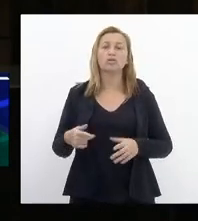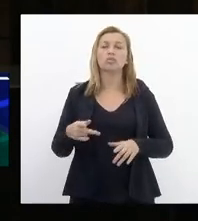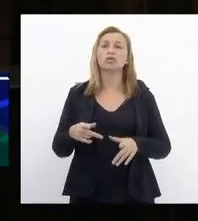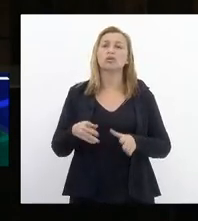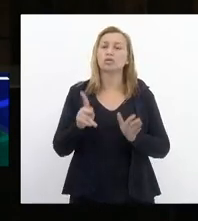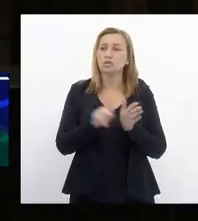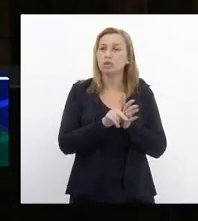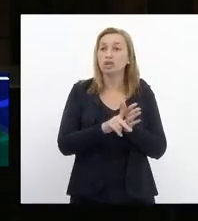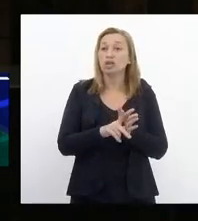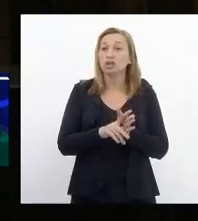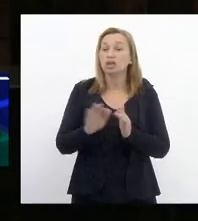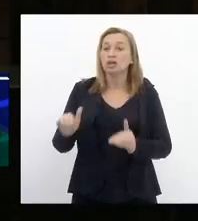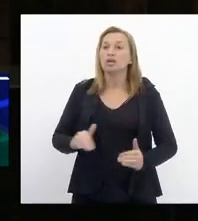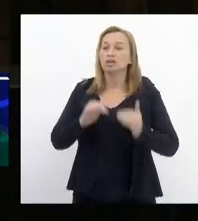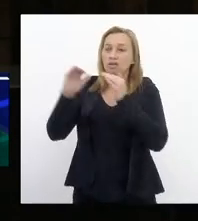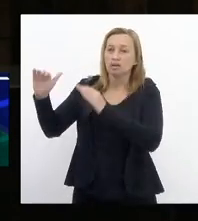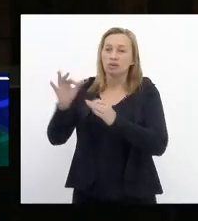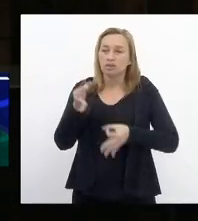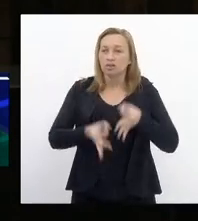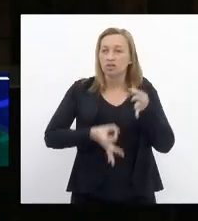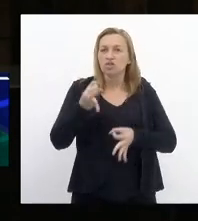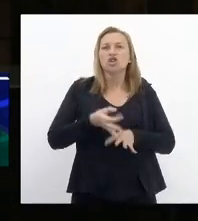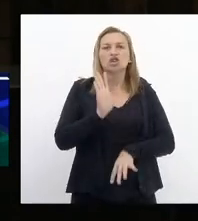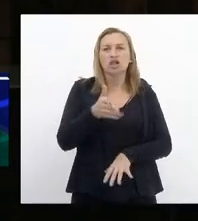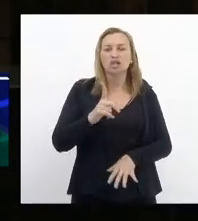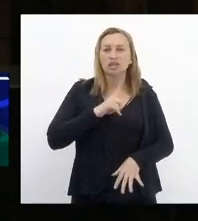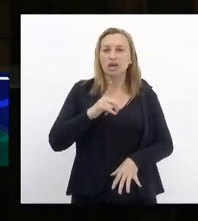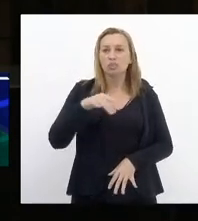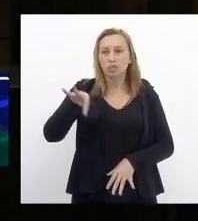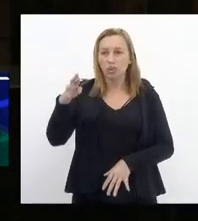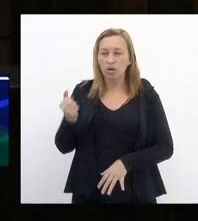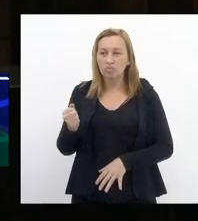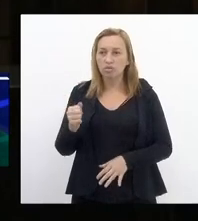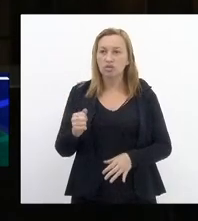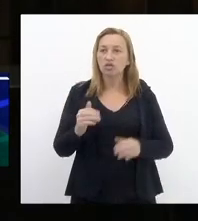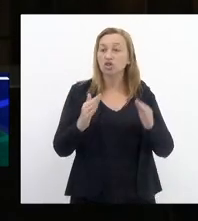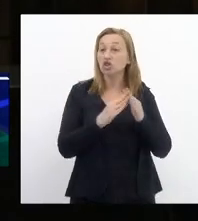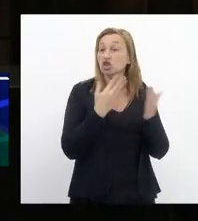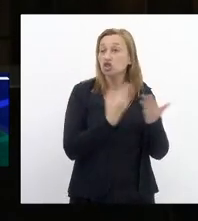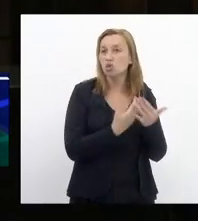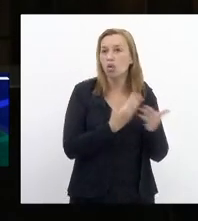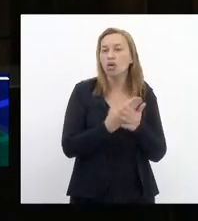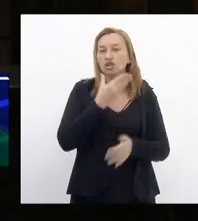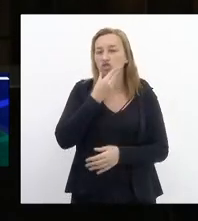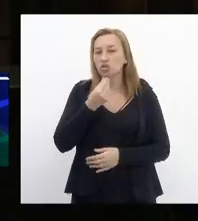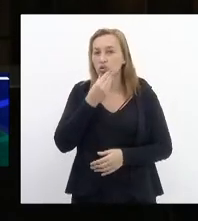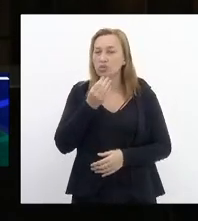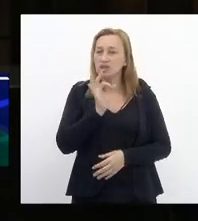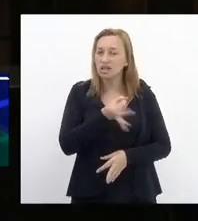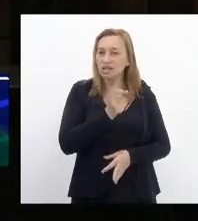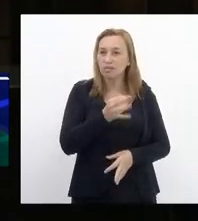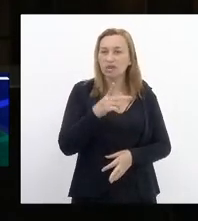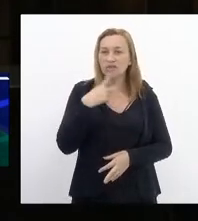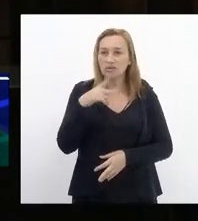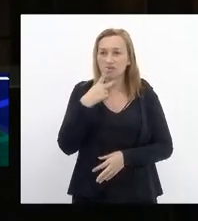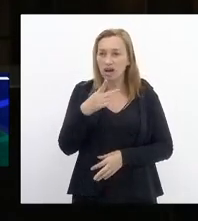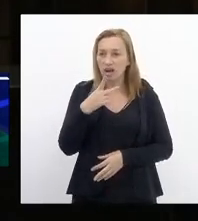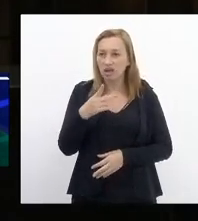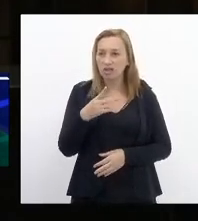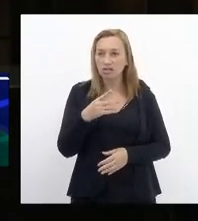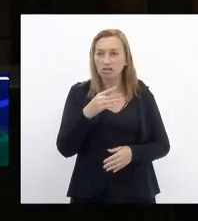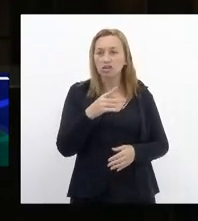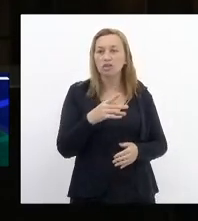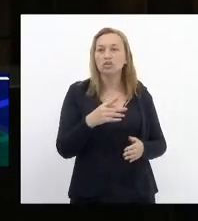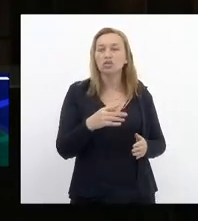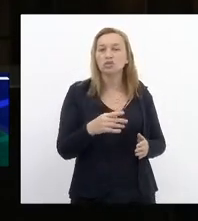O Tribunal de Justiça ele já tem um programa chamado A Escola de Homens, que trata justamente do cumprimento de